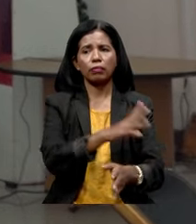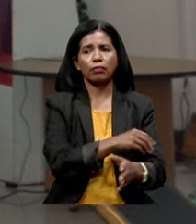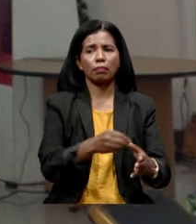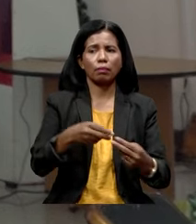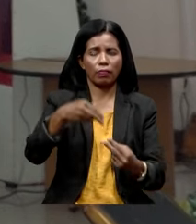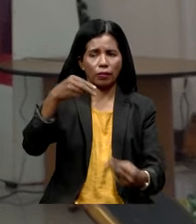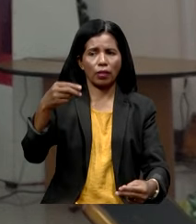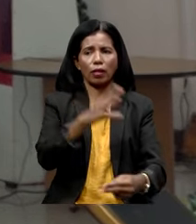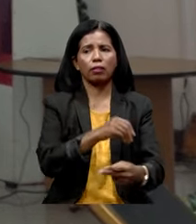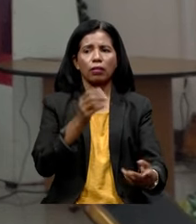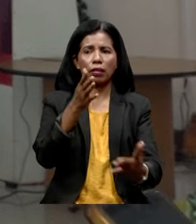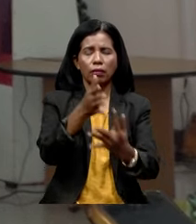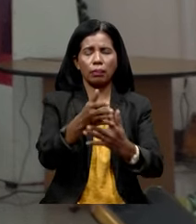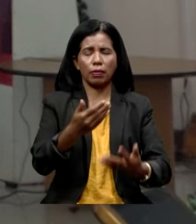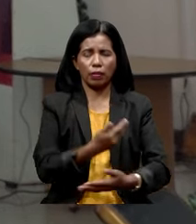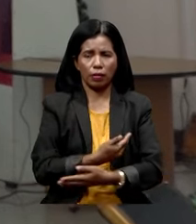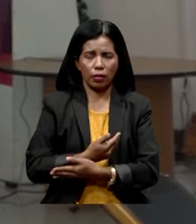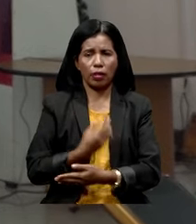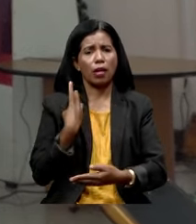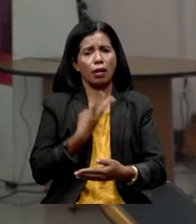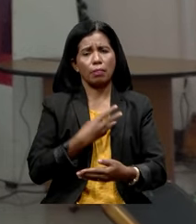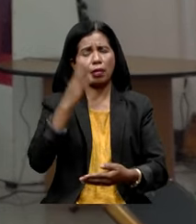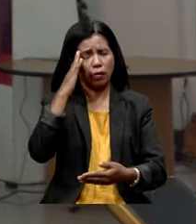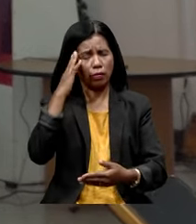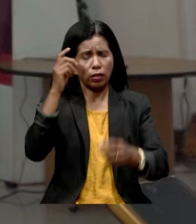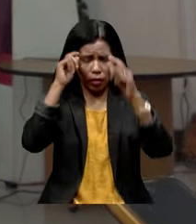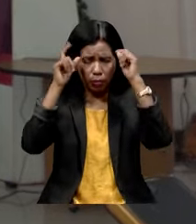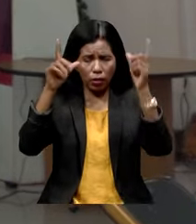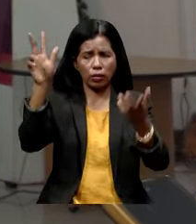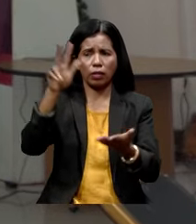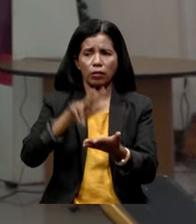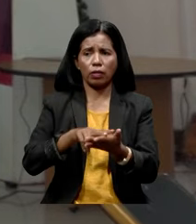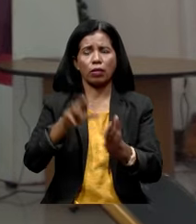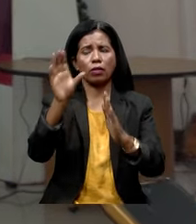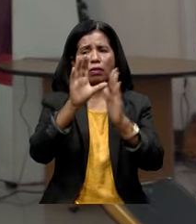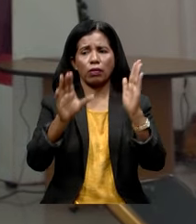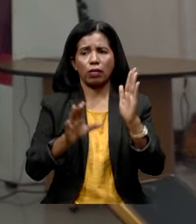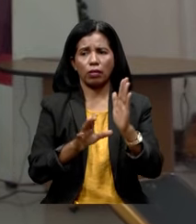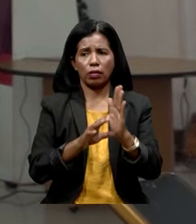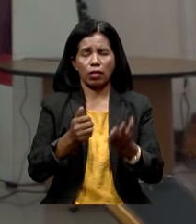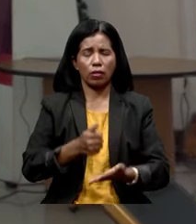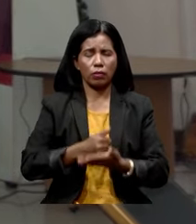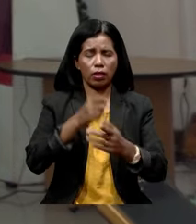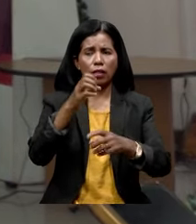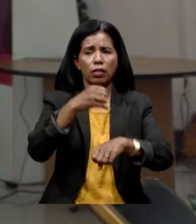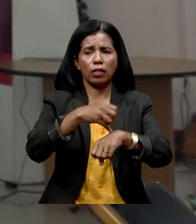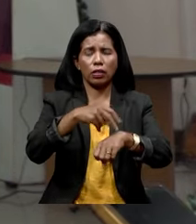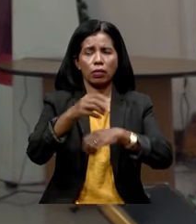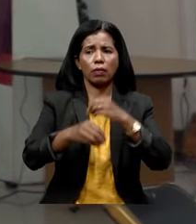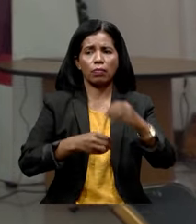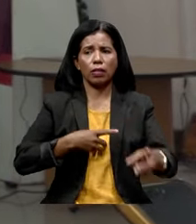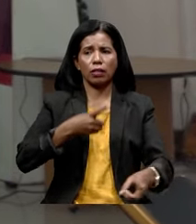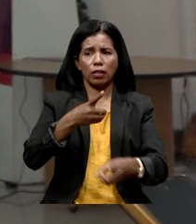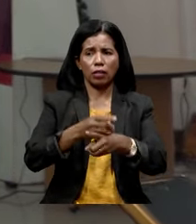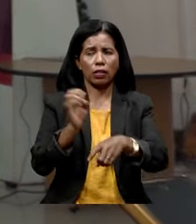nutrisau nomos asesu aba bebe tambah ami hanu ingkatak Timor Leste mas ratifikau na konvensau tratado internasional kona ba direitu